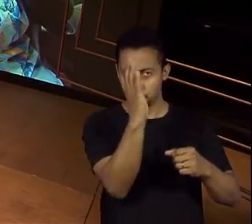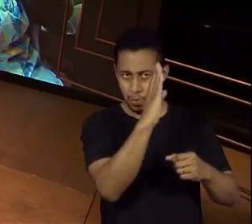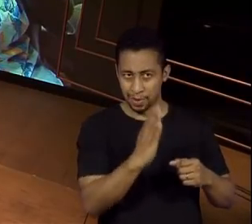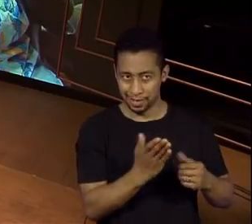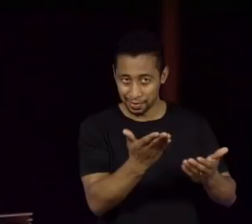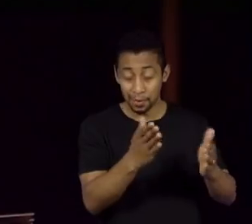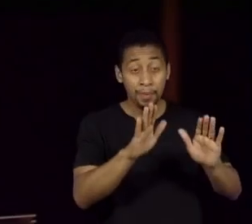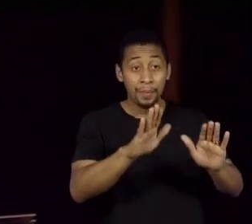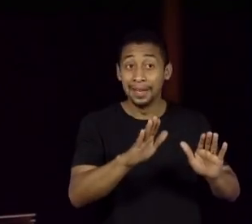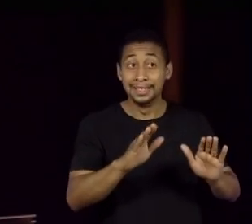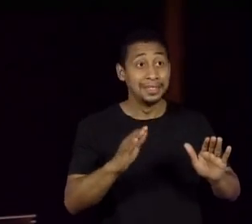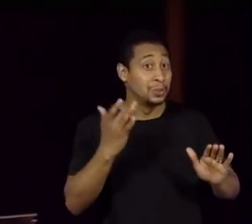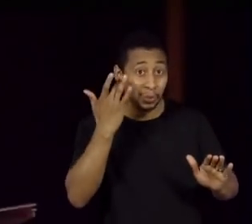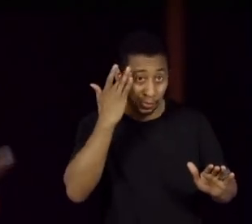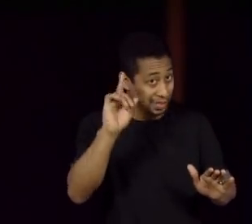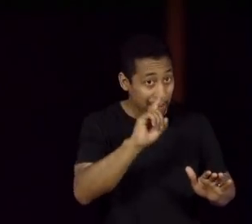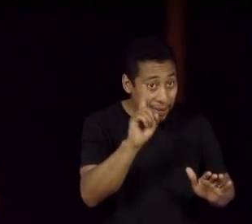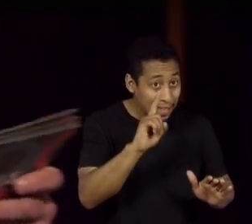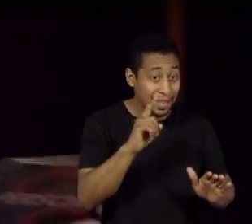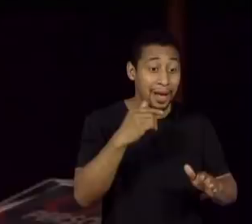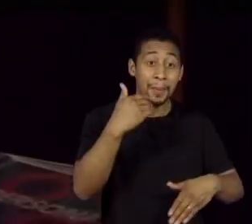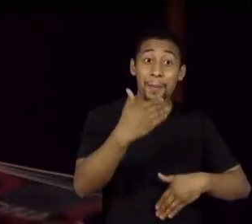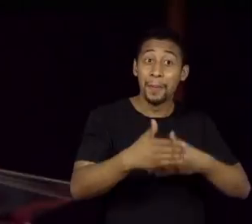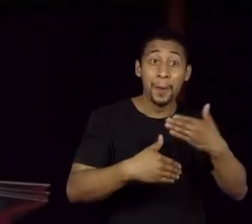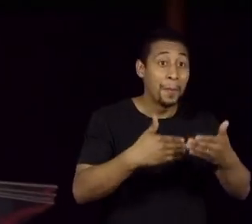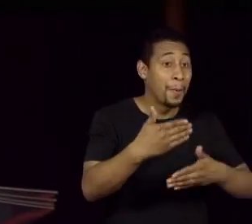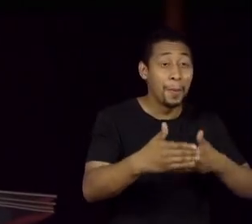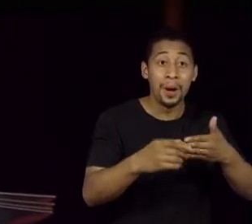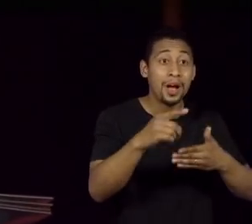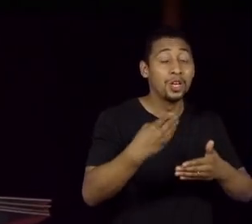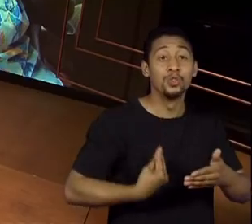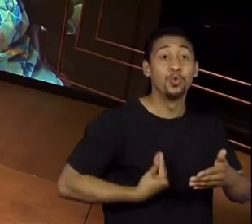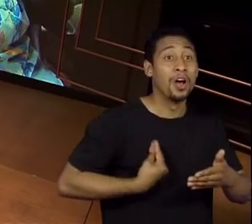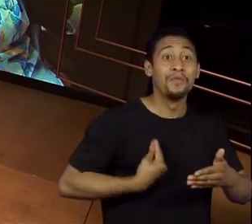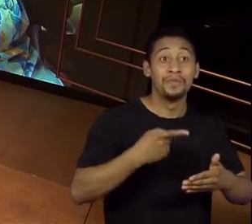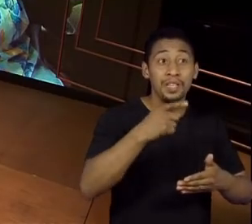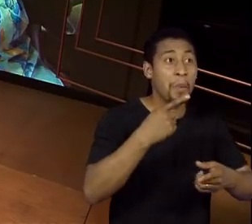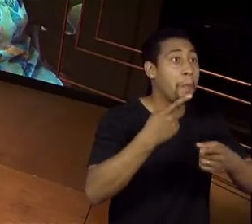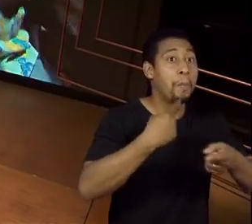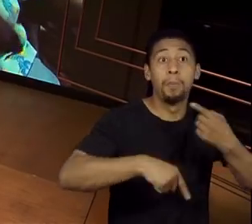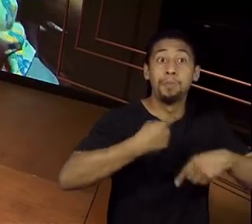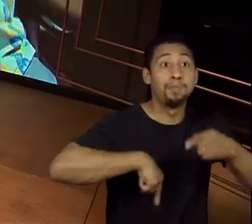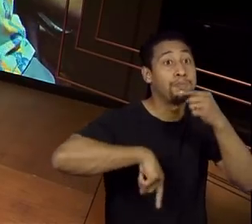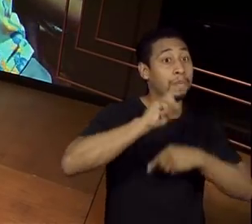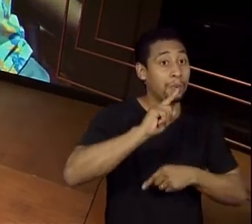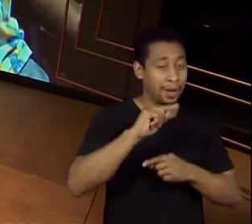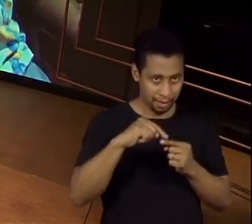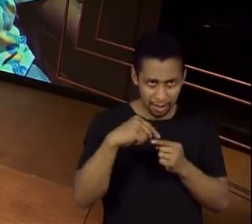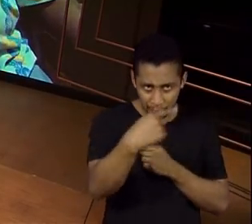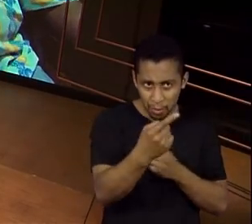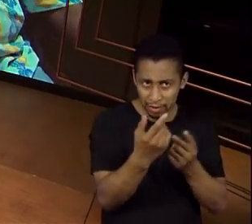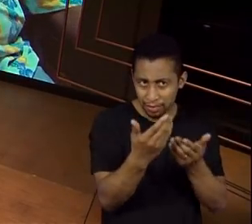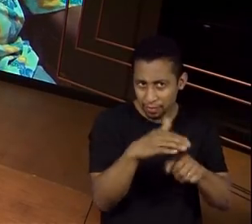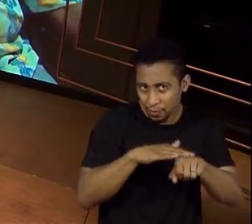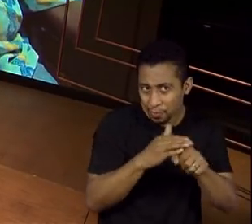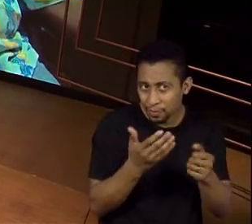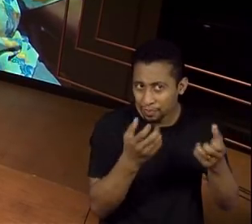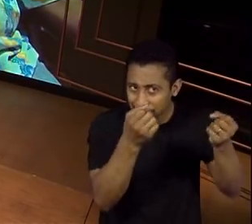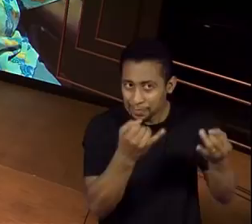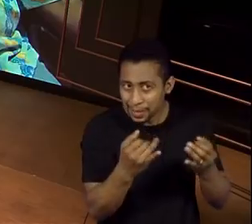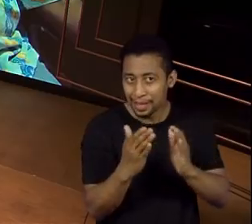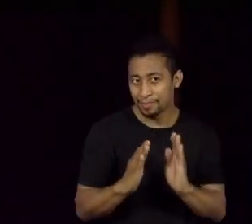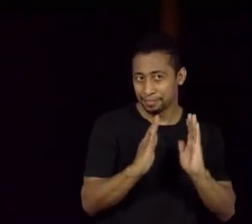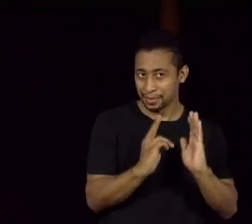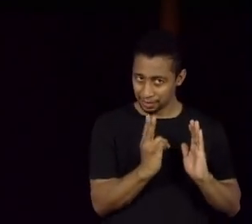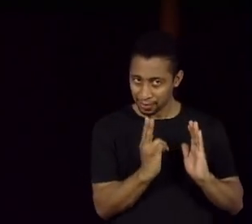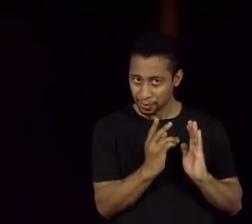imaginava que em pouco tempo ia acontecer uma explosão na sua vida, né? Vamos conversar sobre isso daqui a pouquinho, no segundo